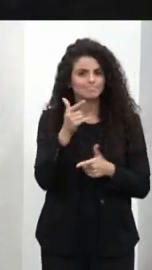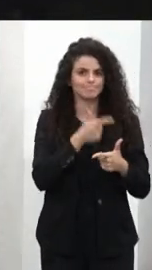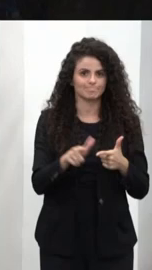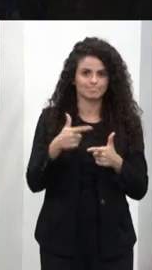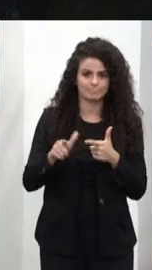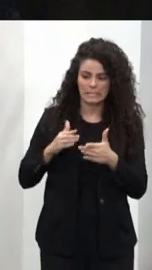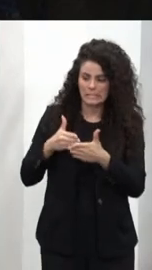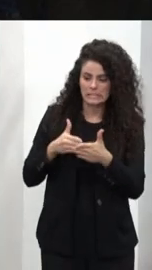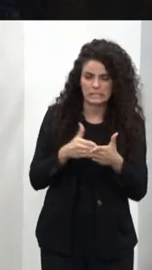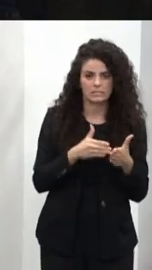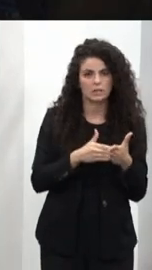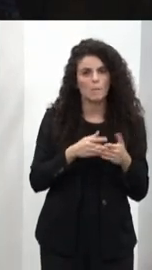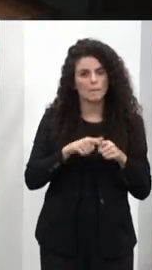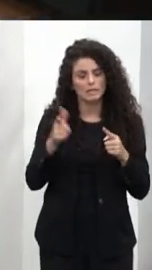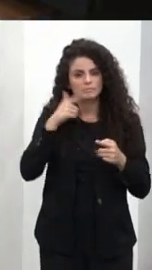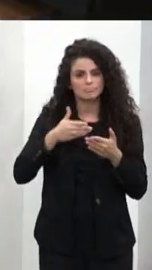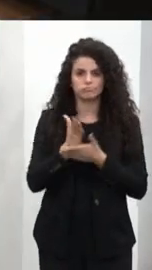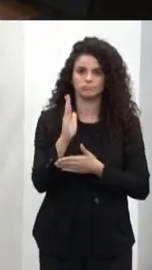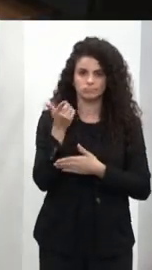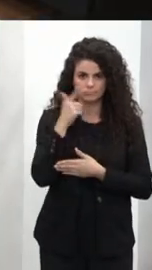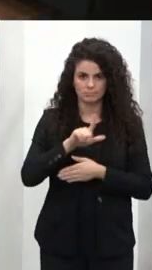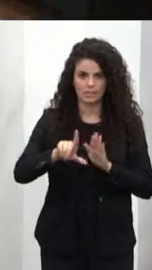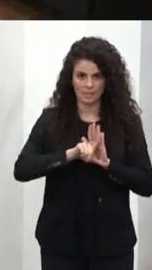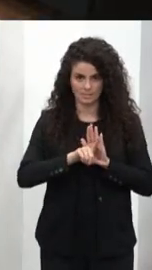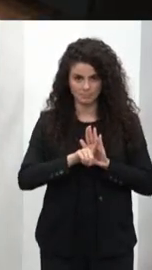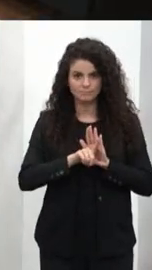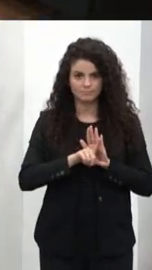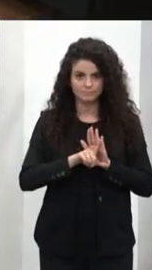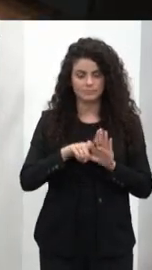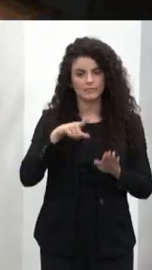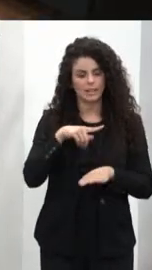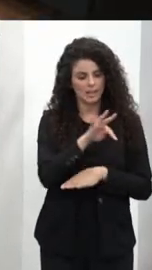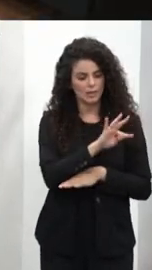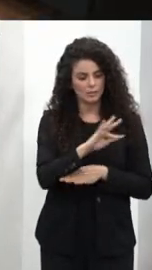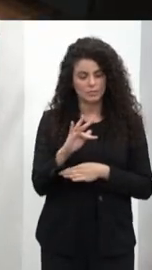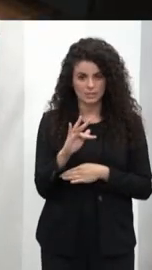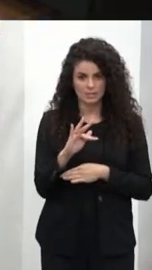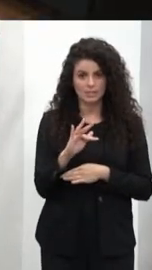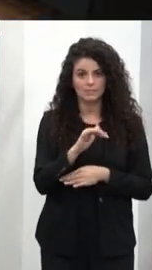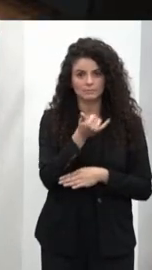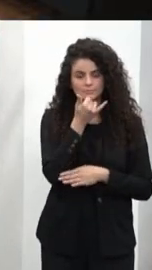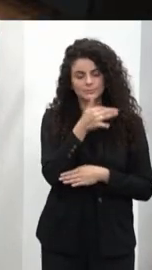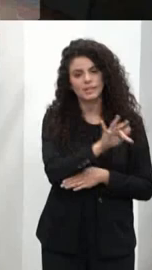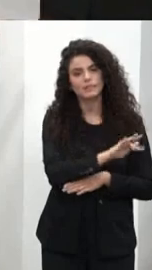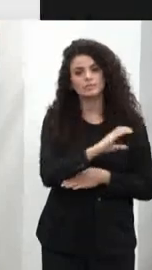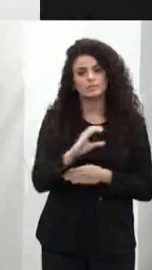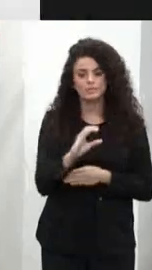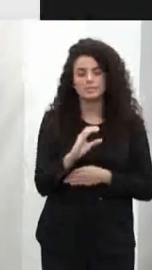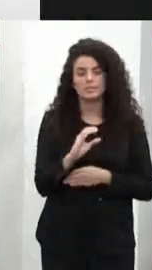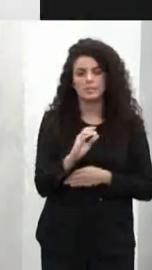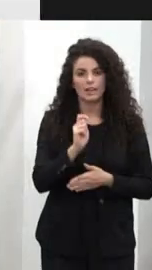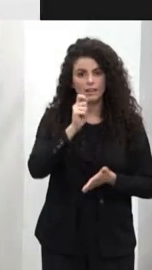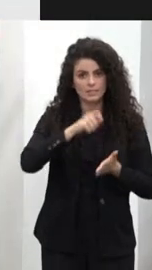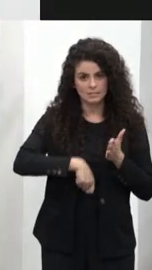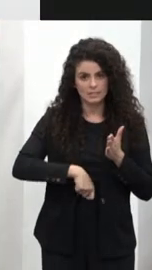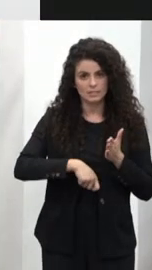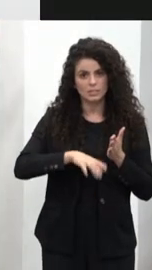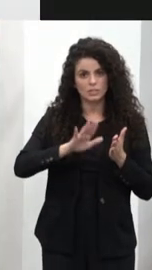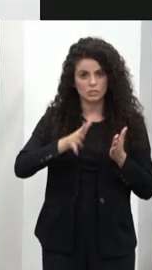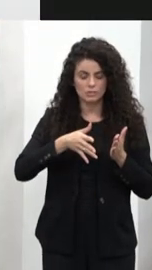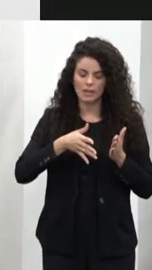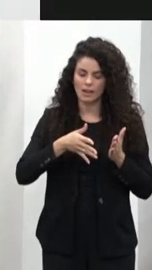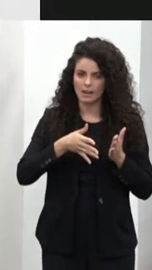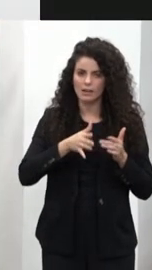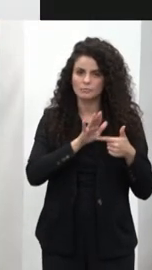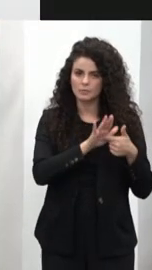deficiências aí posteriormente ali nós temos a FCC assina por meio de fórum Esse eu já li a necessidade o